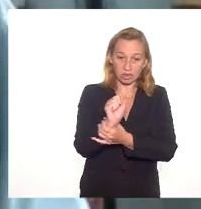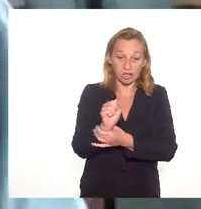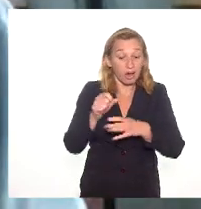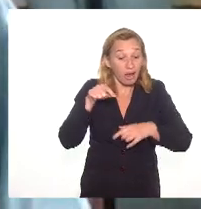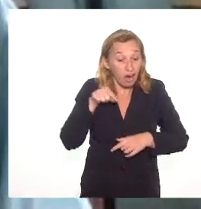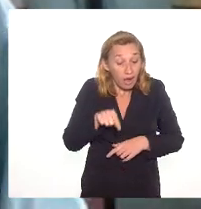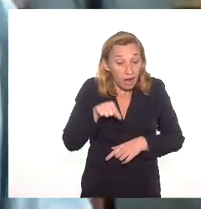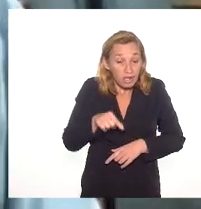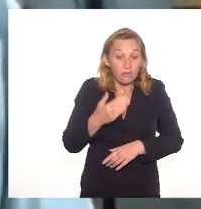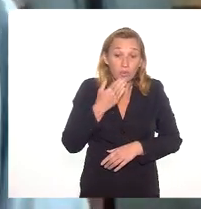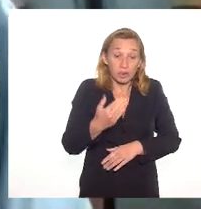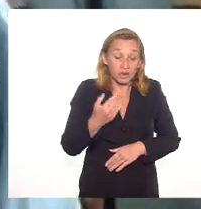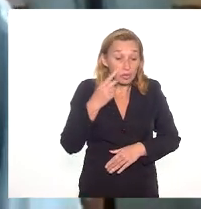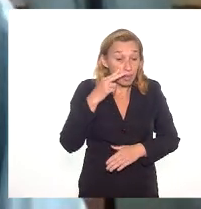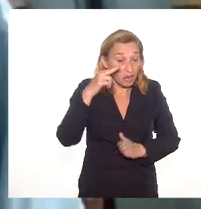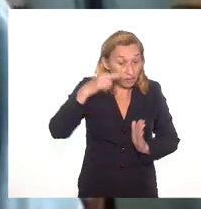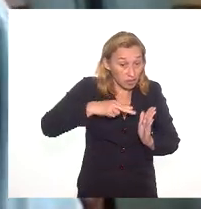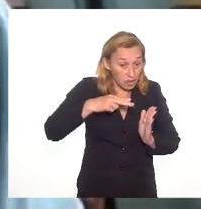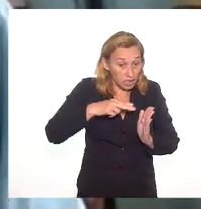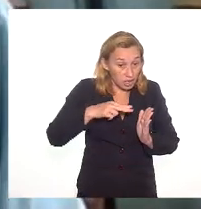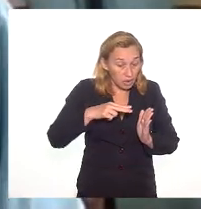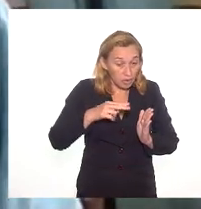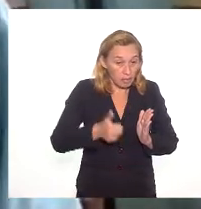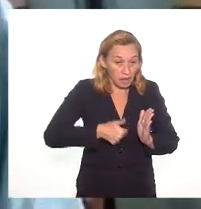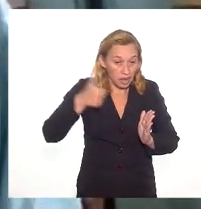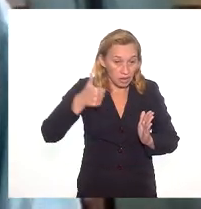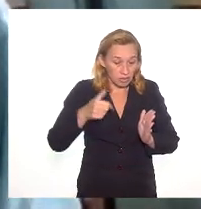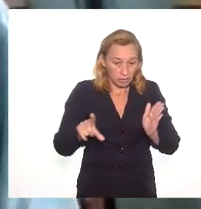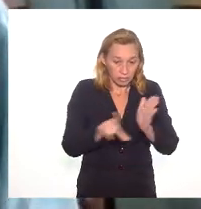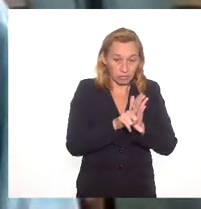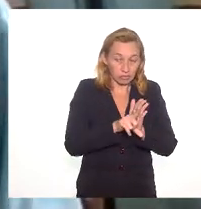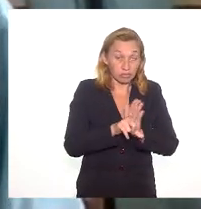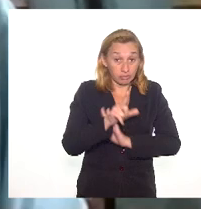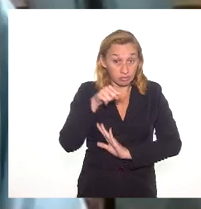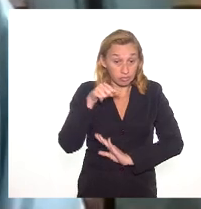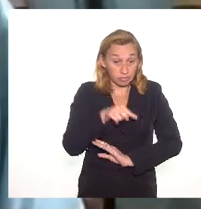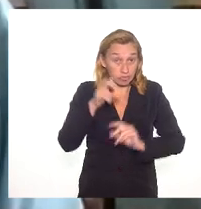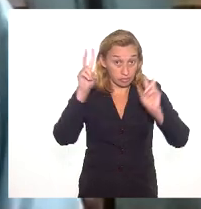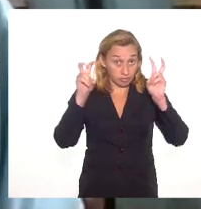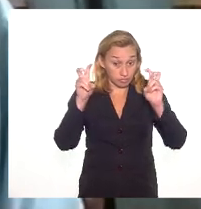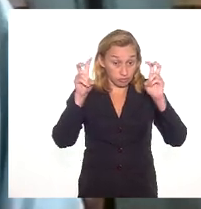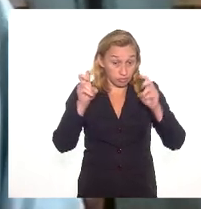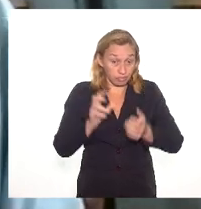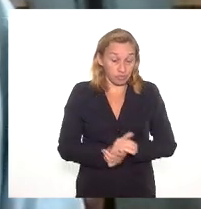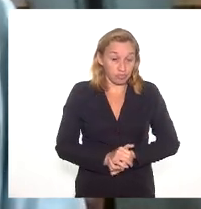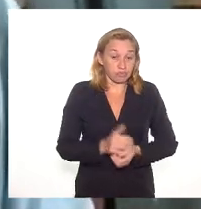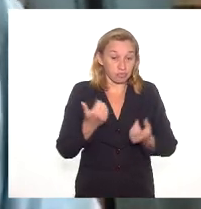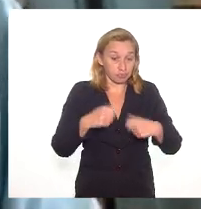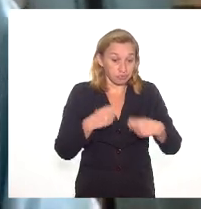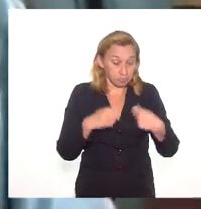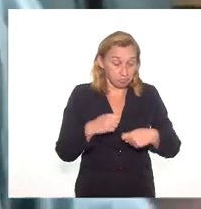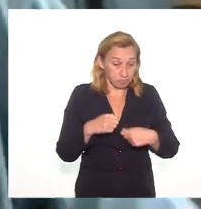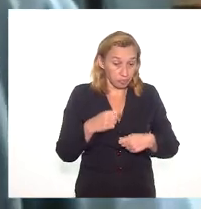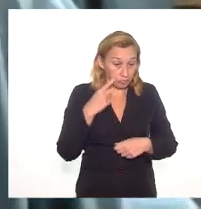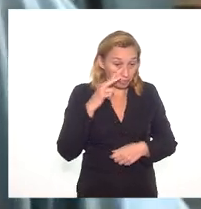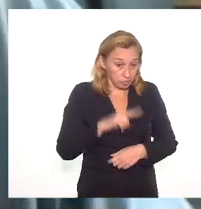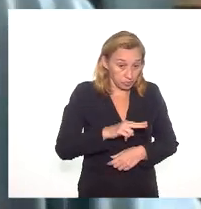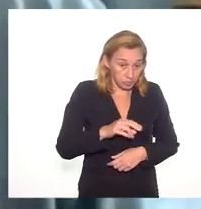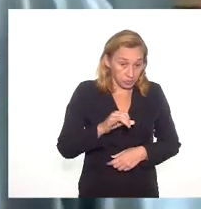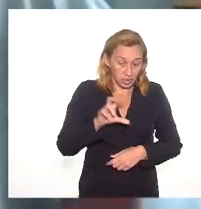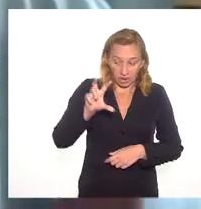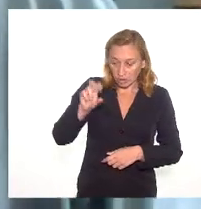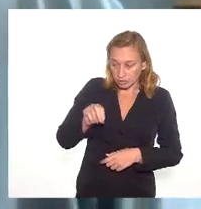eu acho que eu vou pedir vista para adequar melhor a legislação, porque, nesse caso, o que a gente tem que determinar não é se é